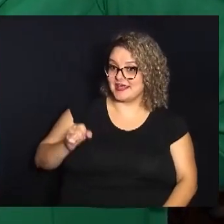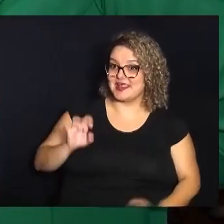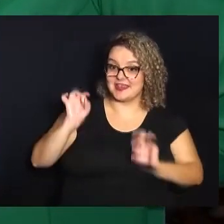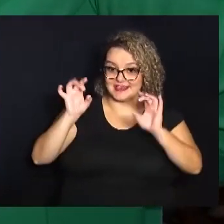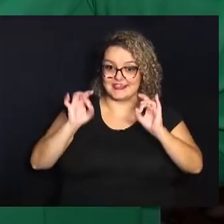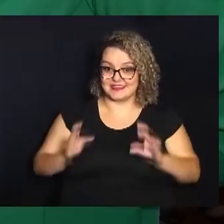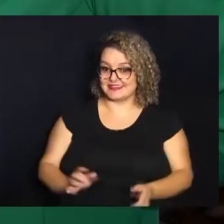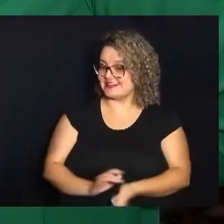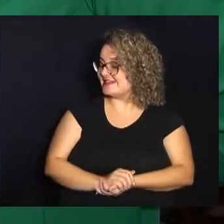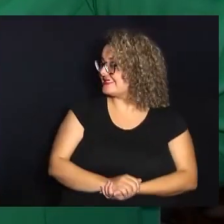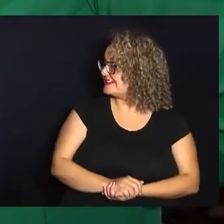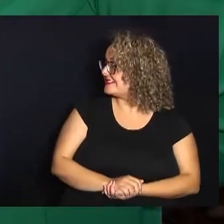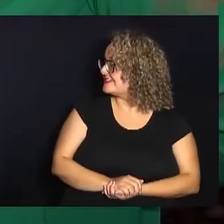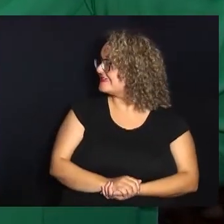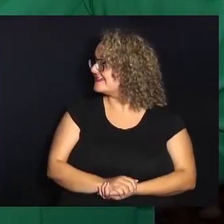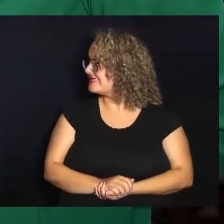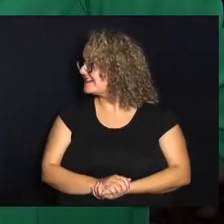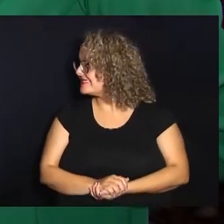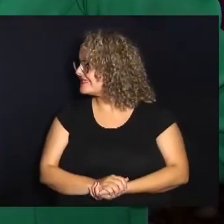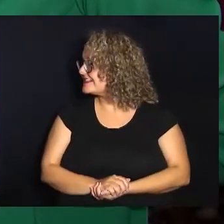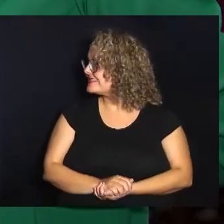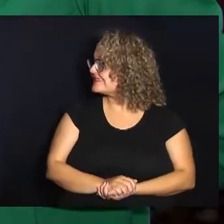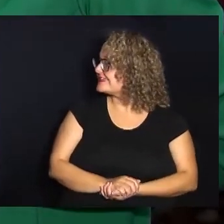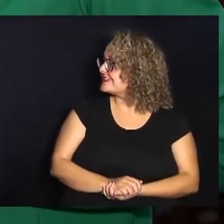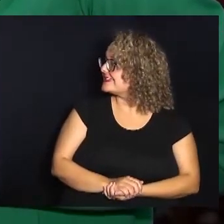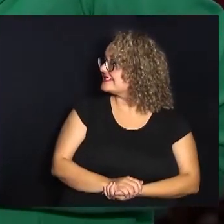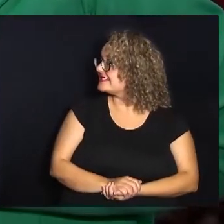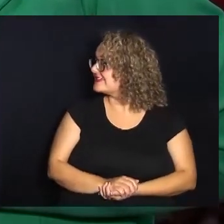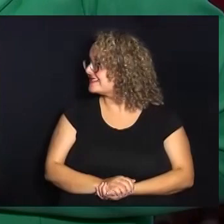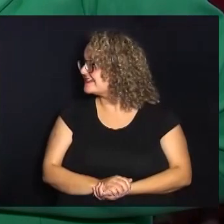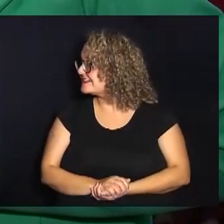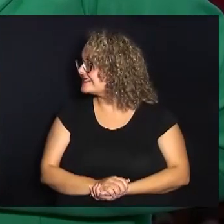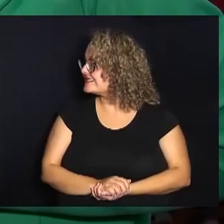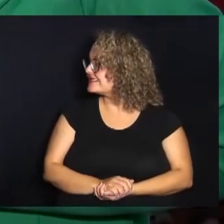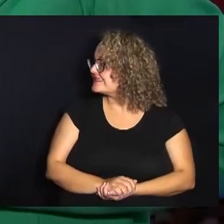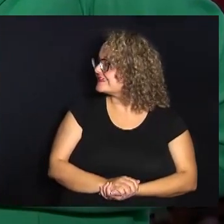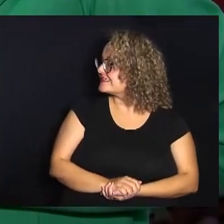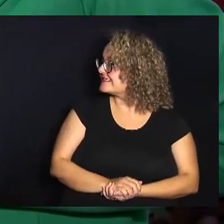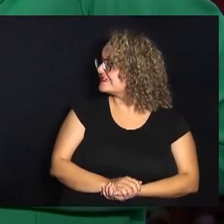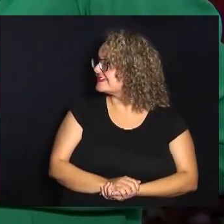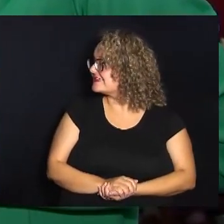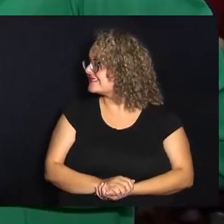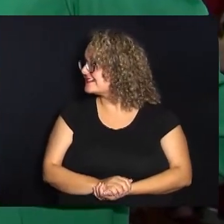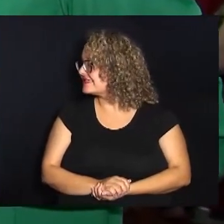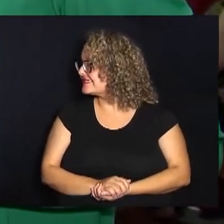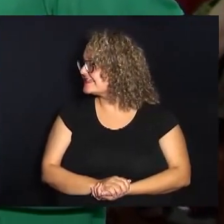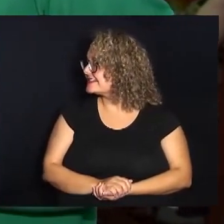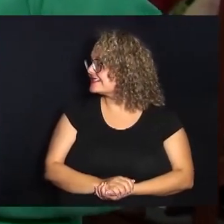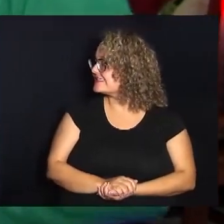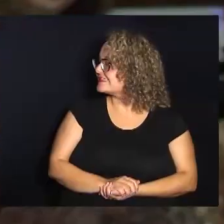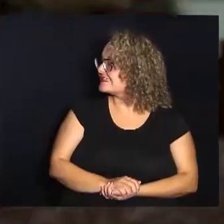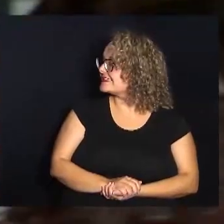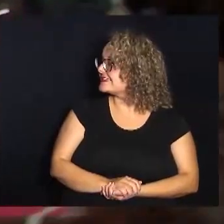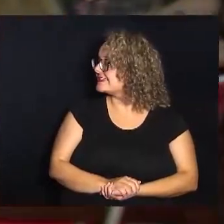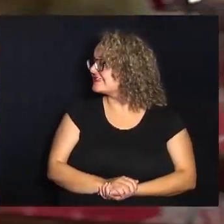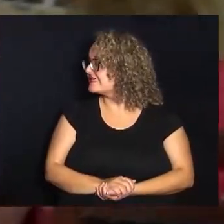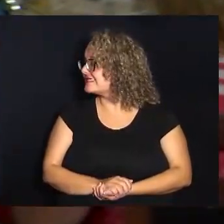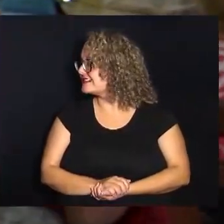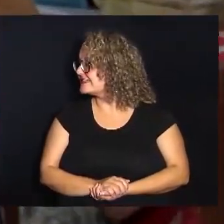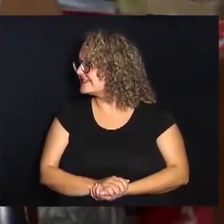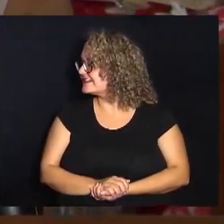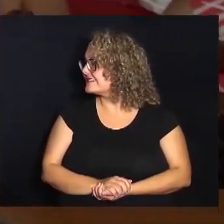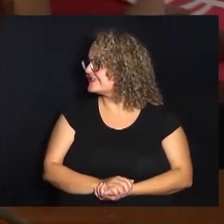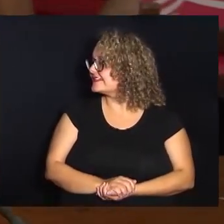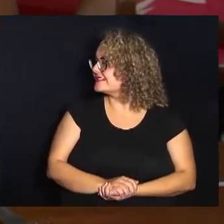Quando sei fiore, la bella polenta, la bella polenta, sei fiore così, se